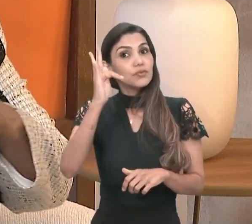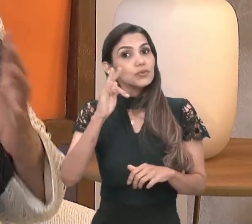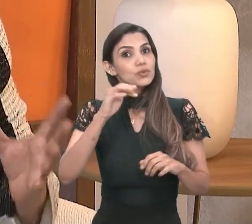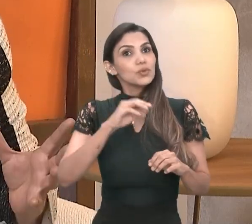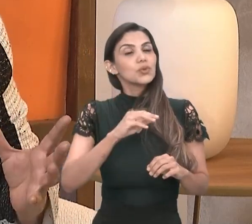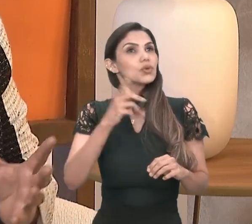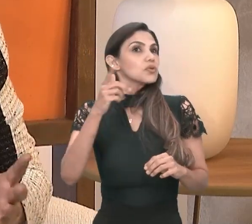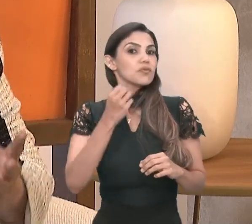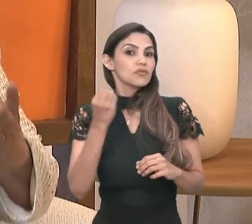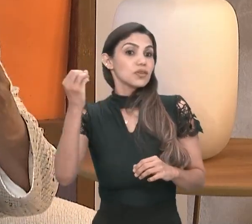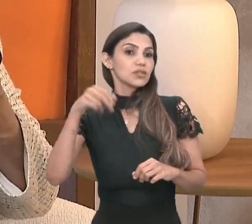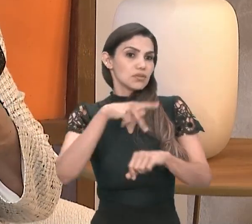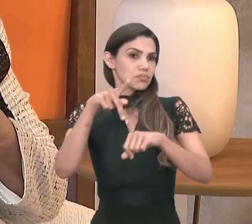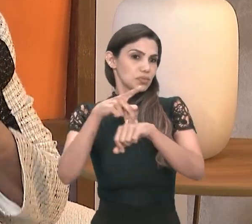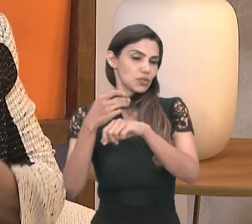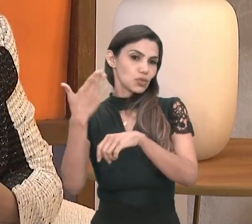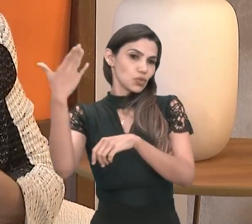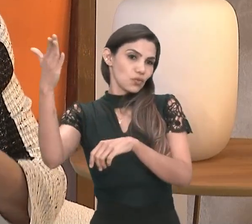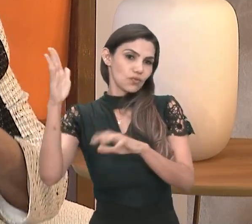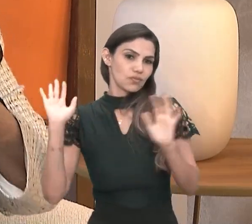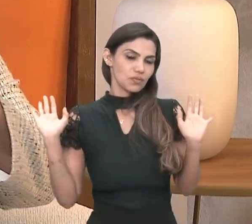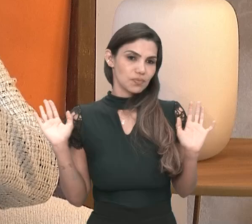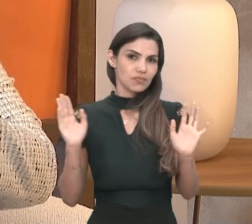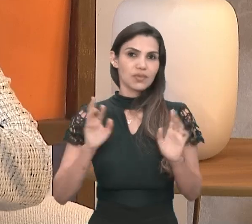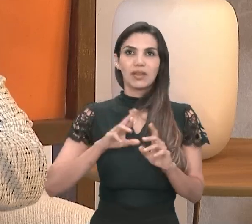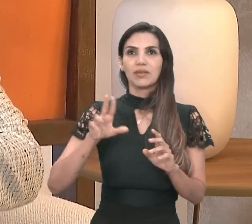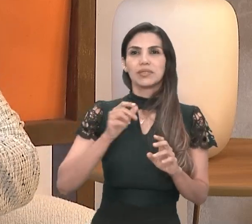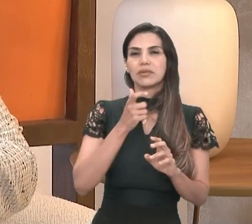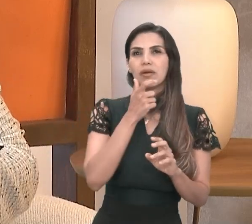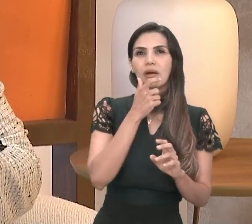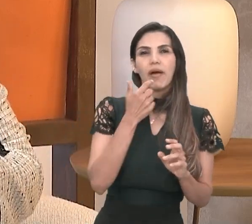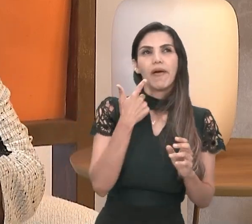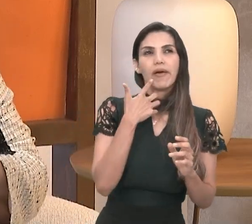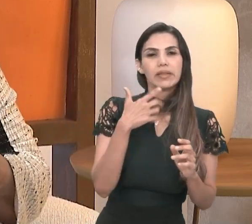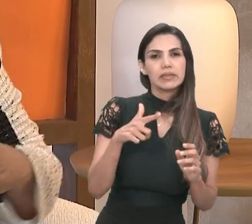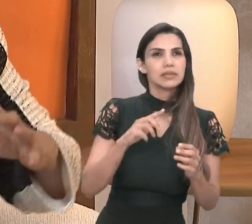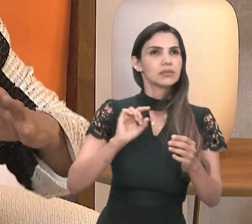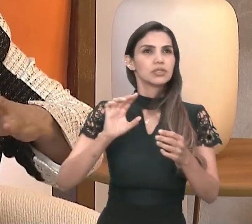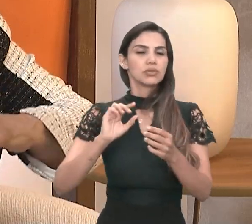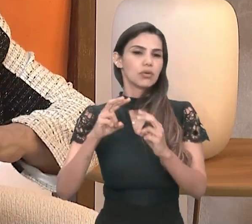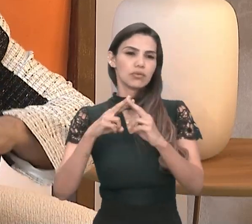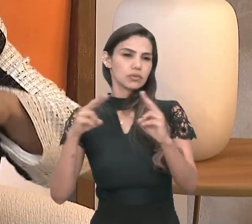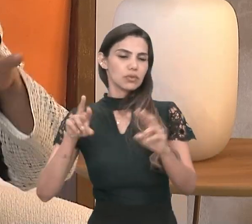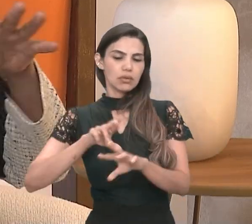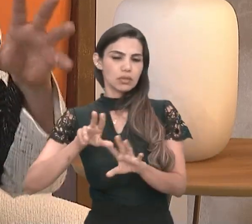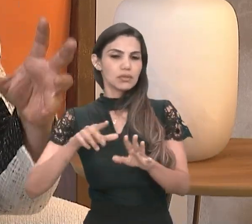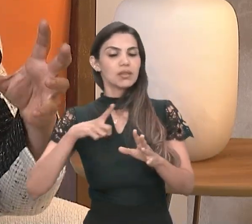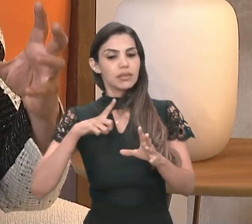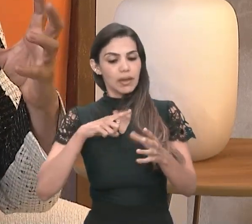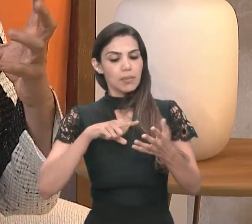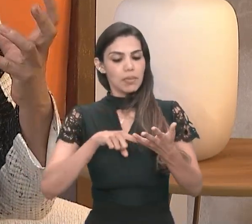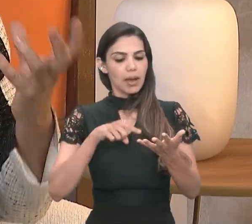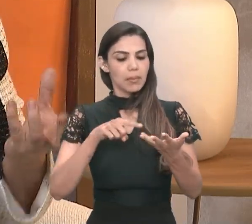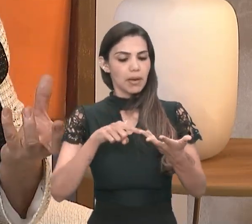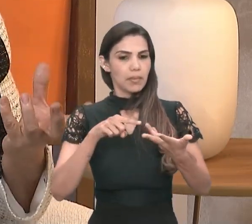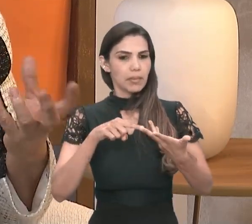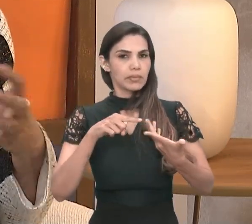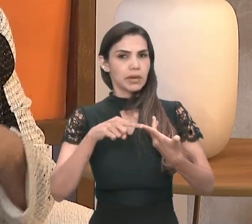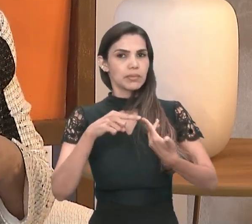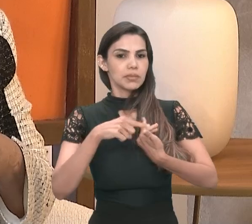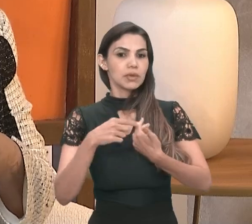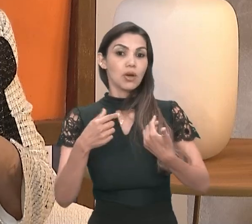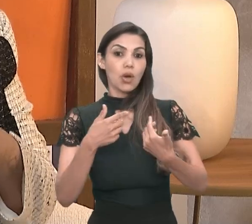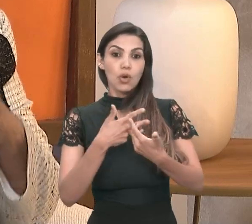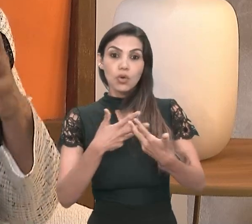existem muitas abordagens, não é só a língua, não é só o virtual, mas é um conjunto de aspectos